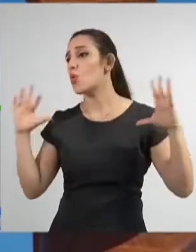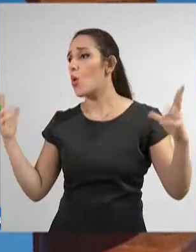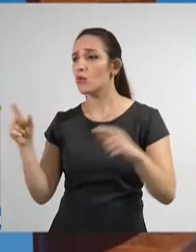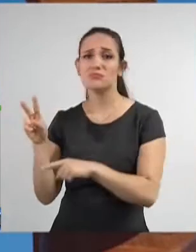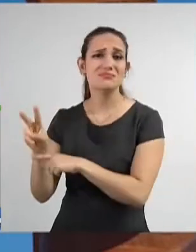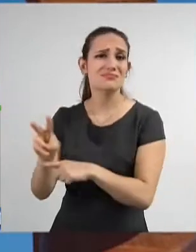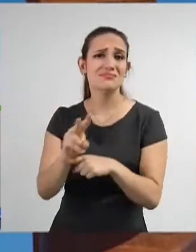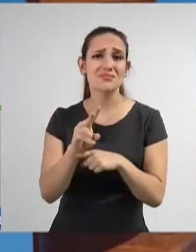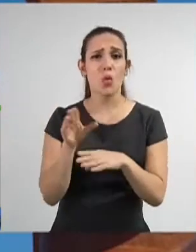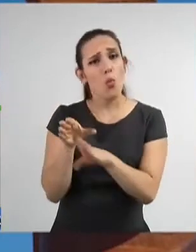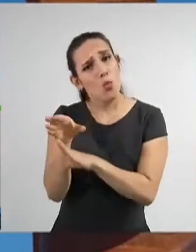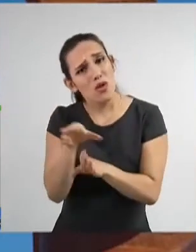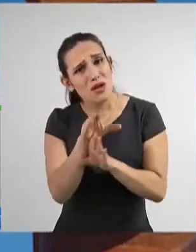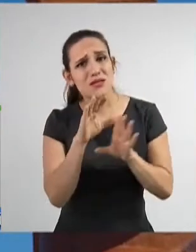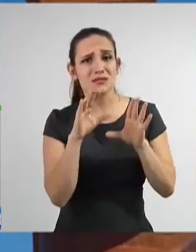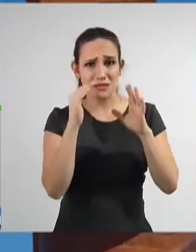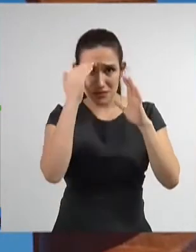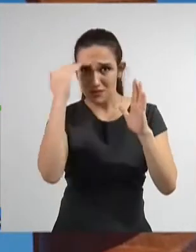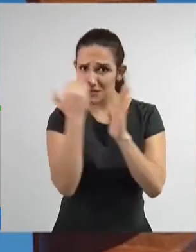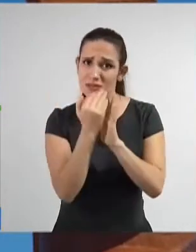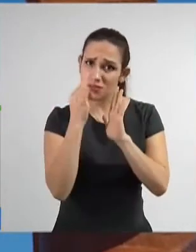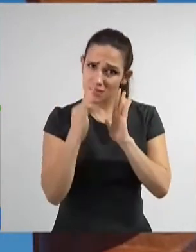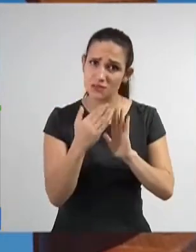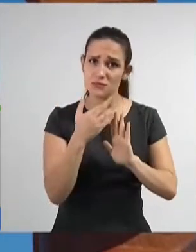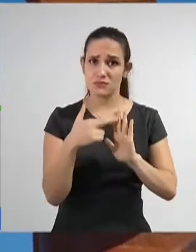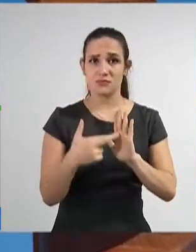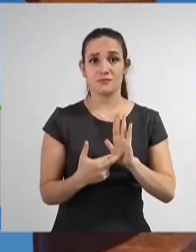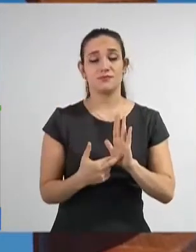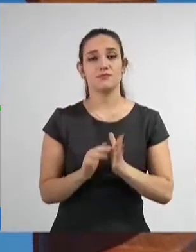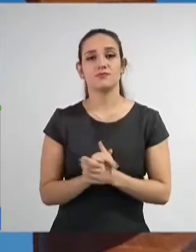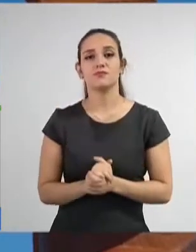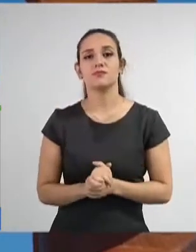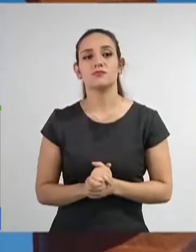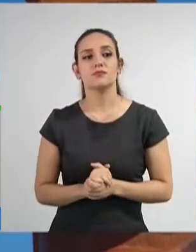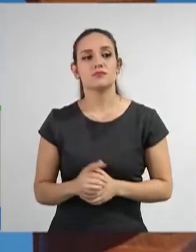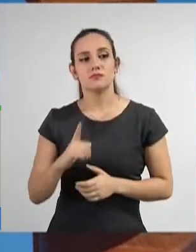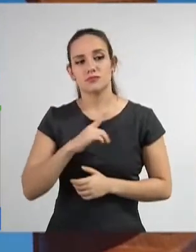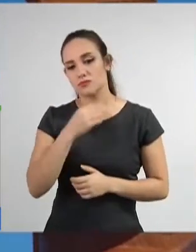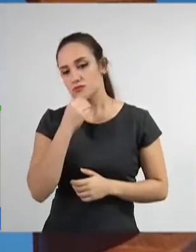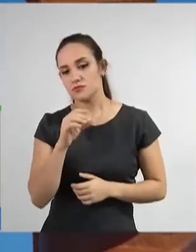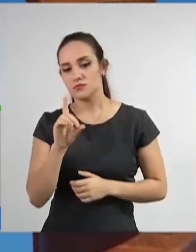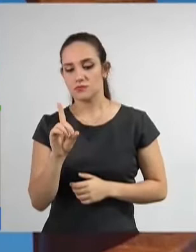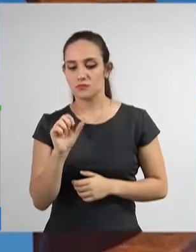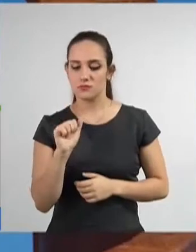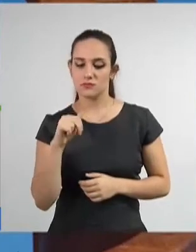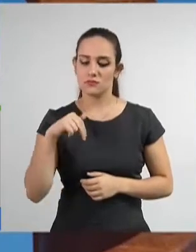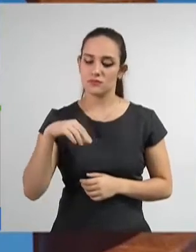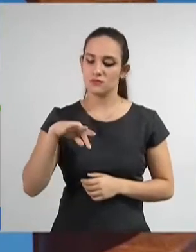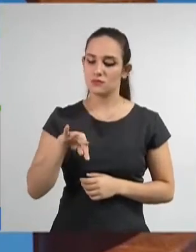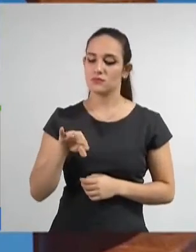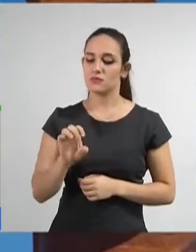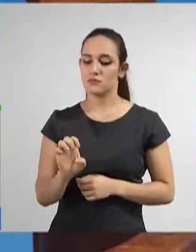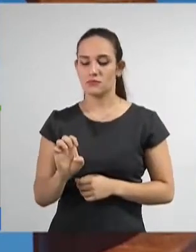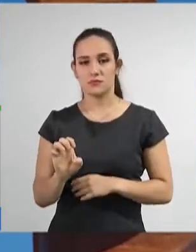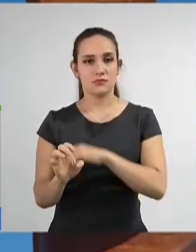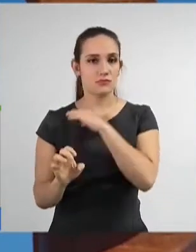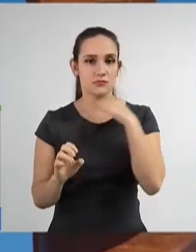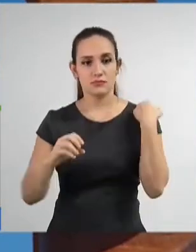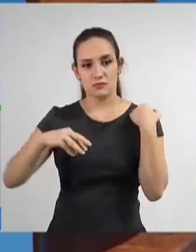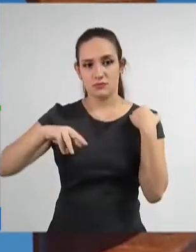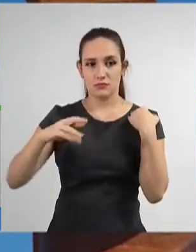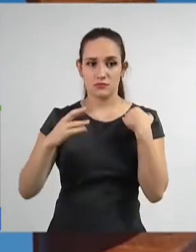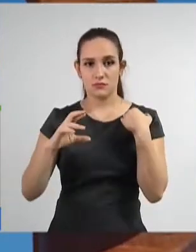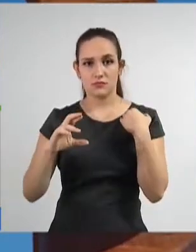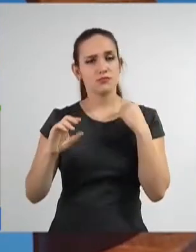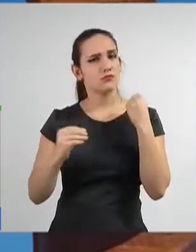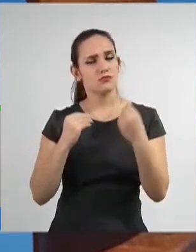temos que respeitar. Dante Martins, 52 anos, morreu também no mês de março.